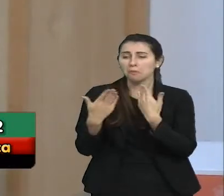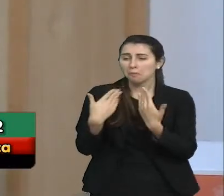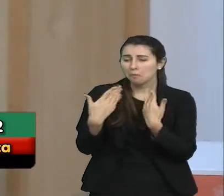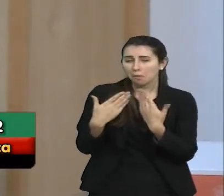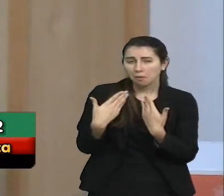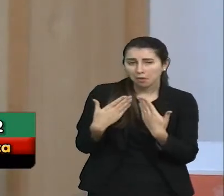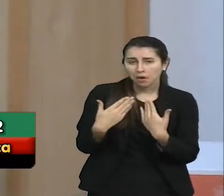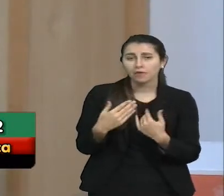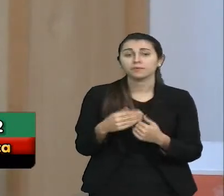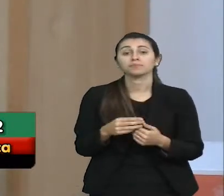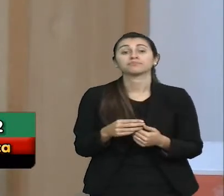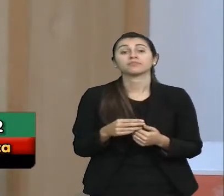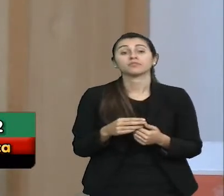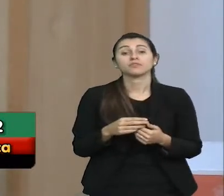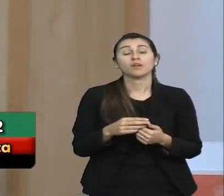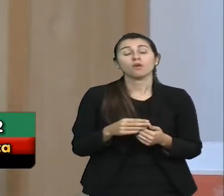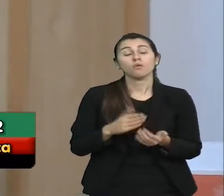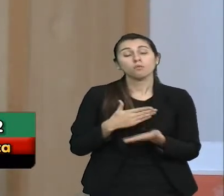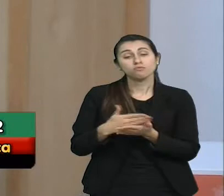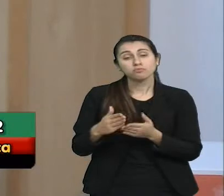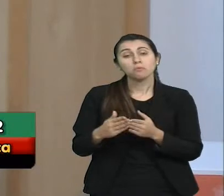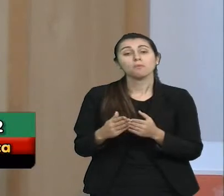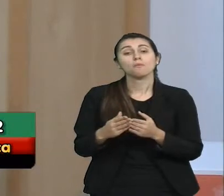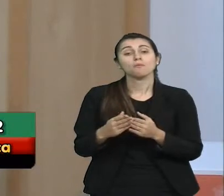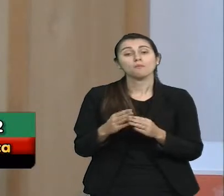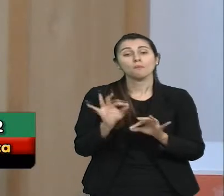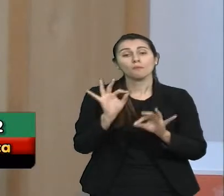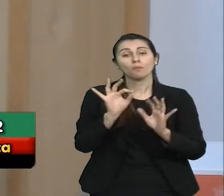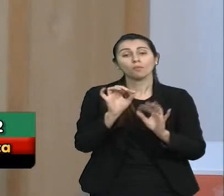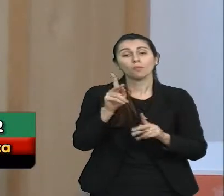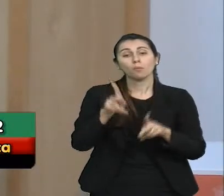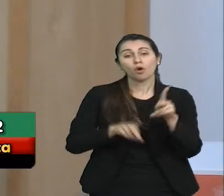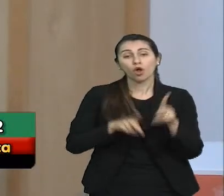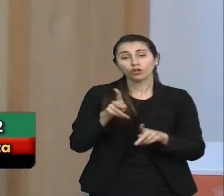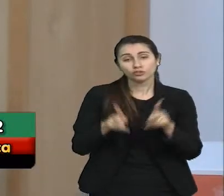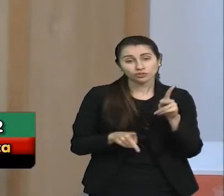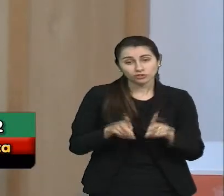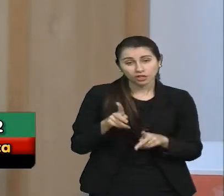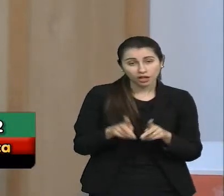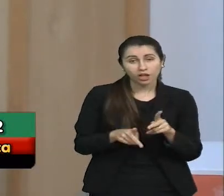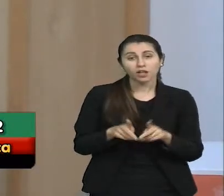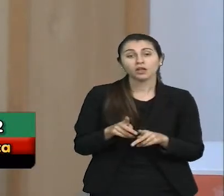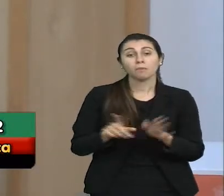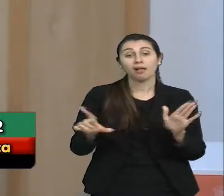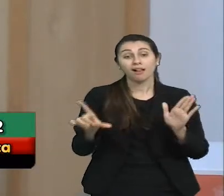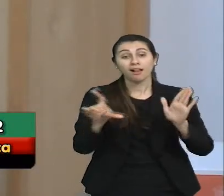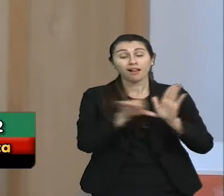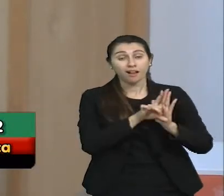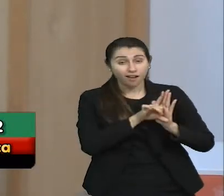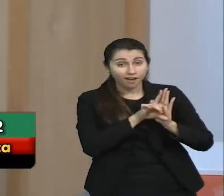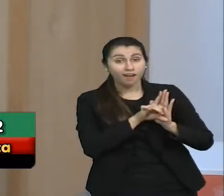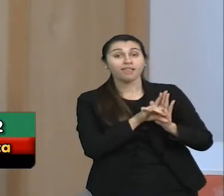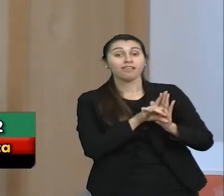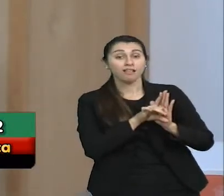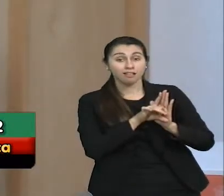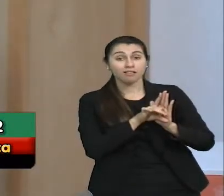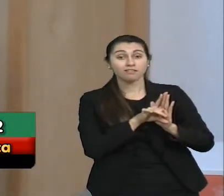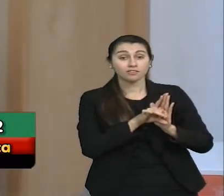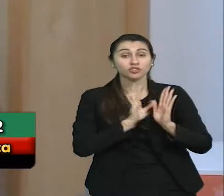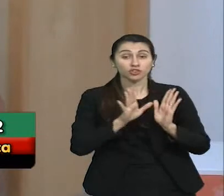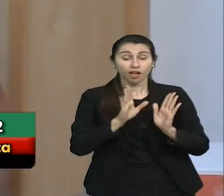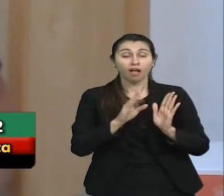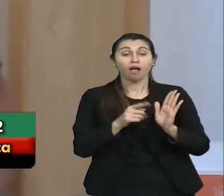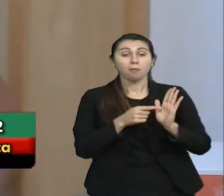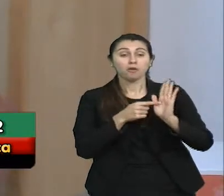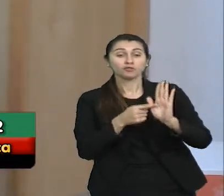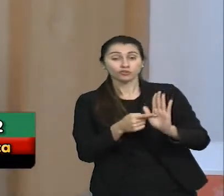população em situação de rua, prosperou a questão dos médicos do mundo para atendimento gratuito, prosperou uma lei dentro dessa casa, que foi apresentada pela